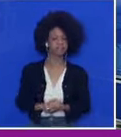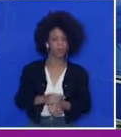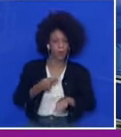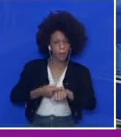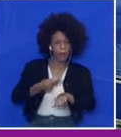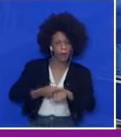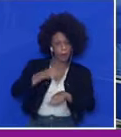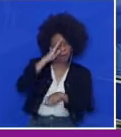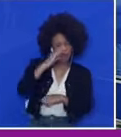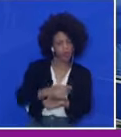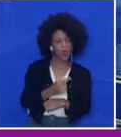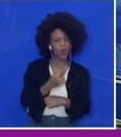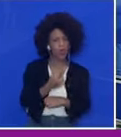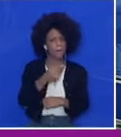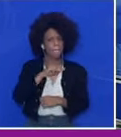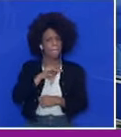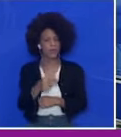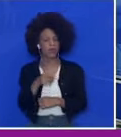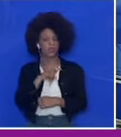2125. O prêmio estimado é de